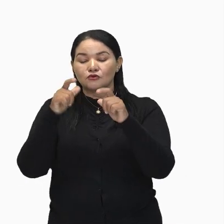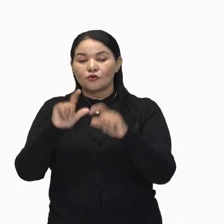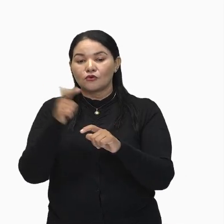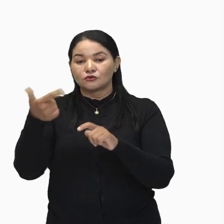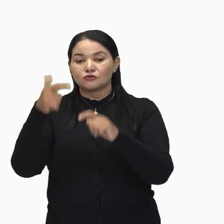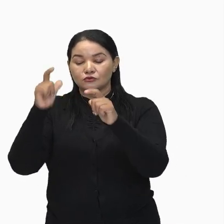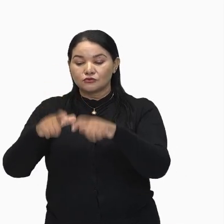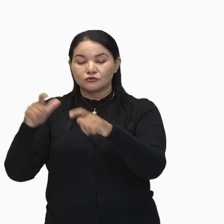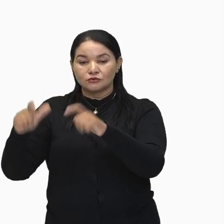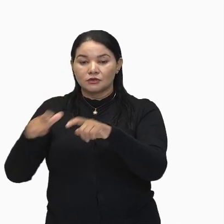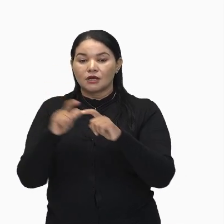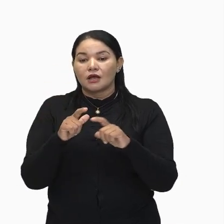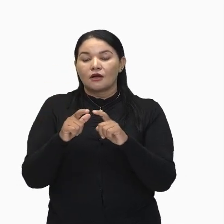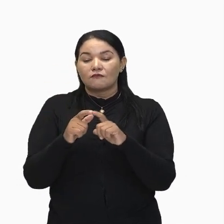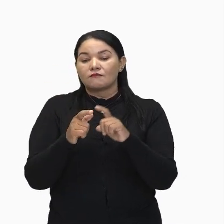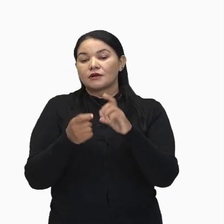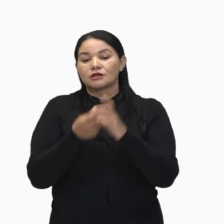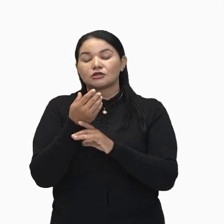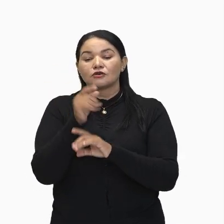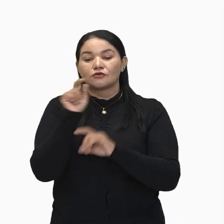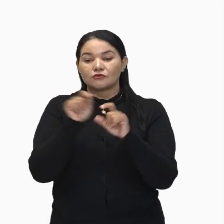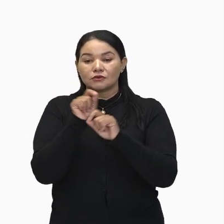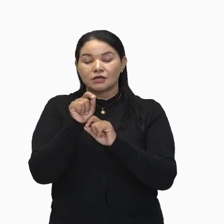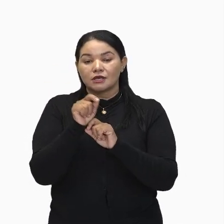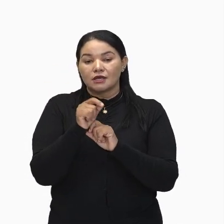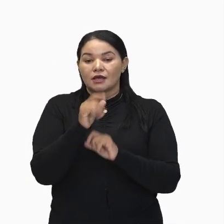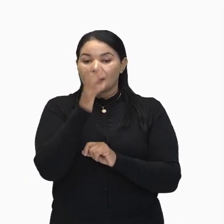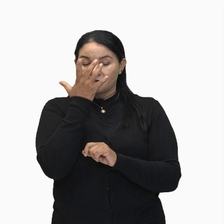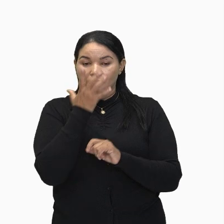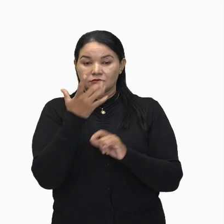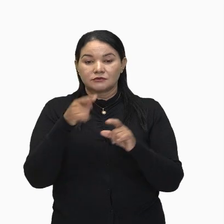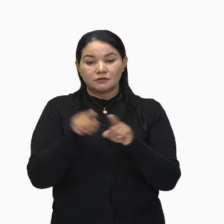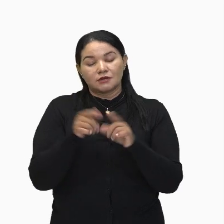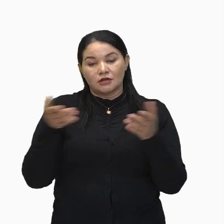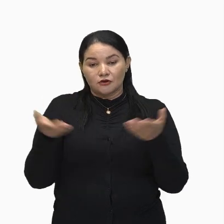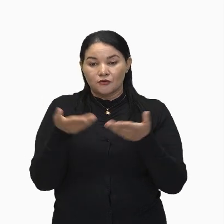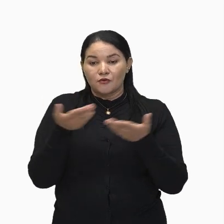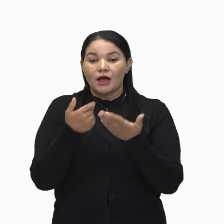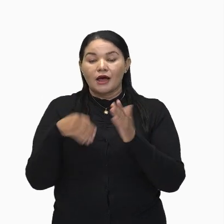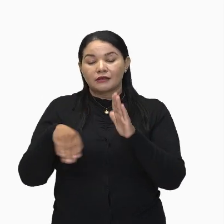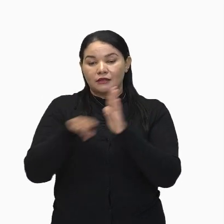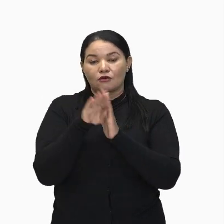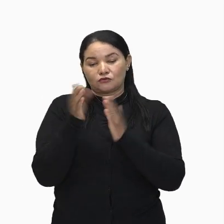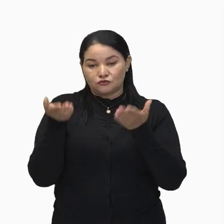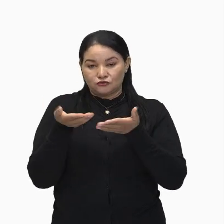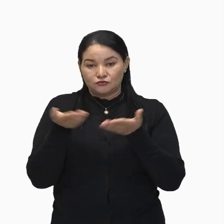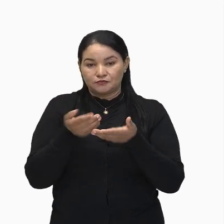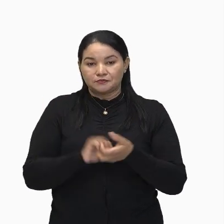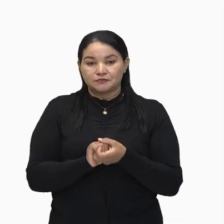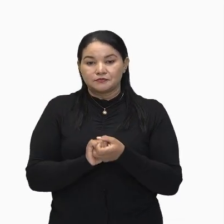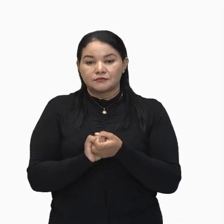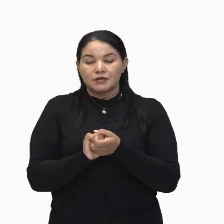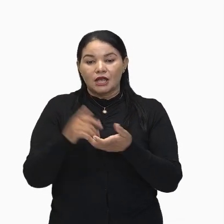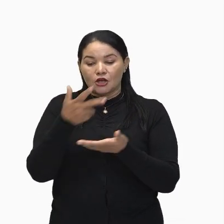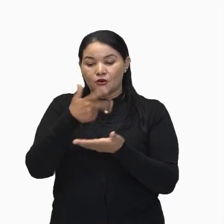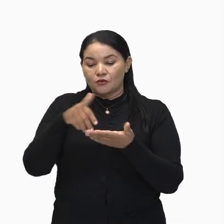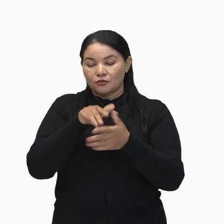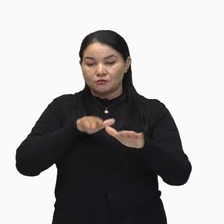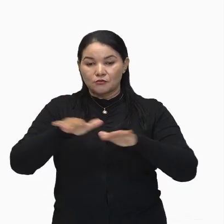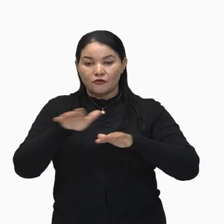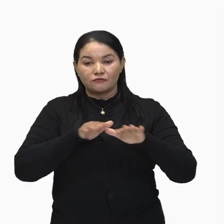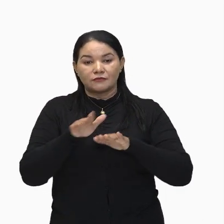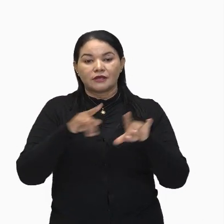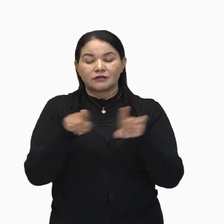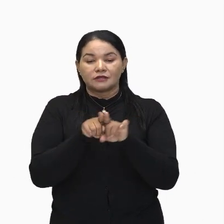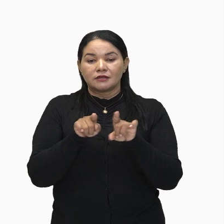caráter folclórico e desta forma é preservado até hoje. As coreografias das marcas